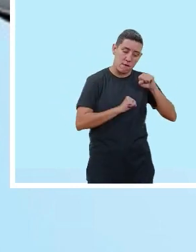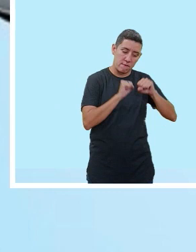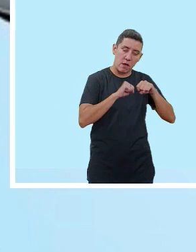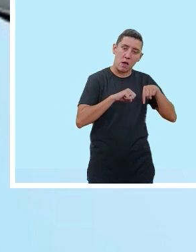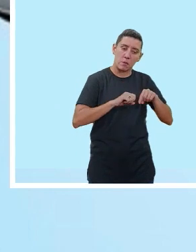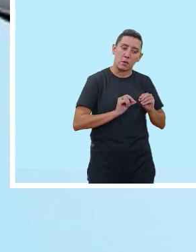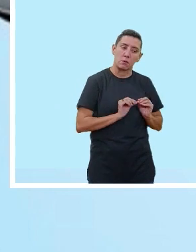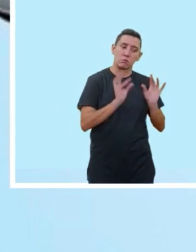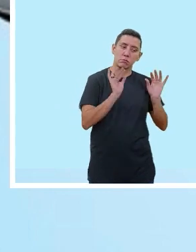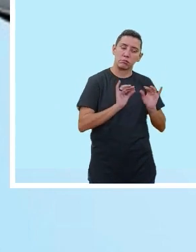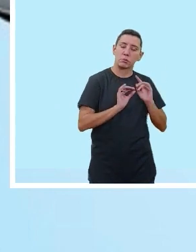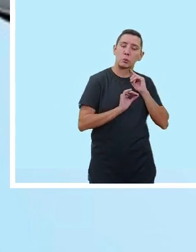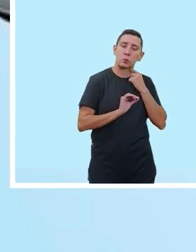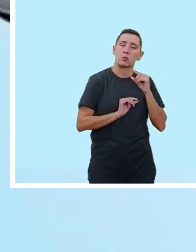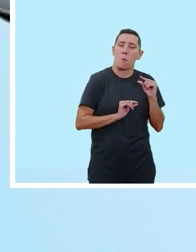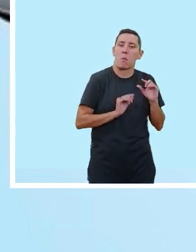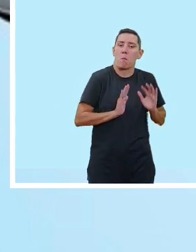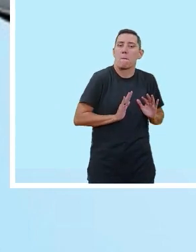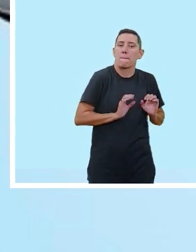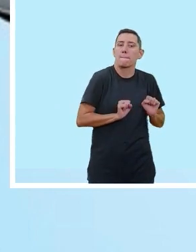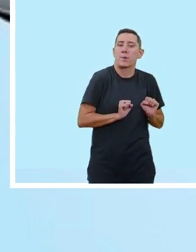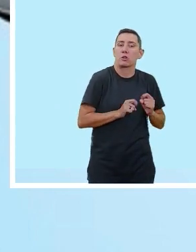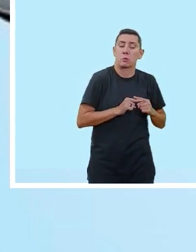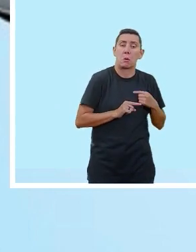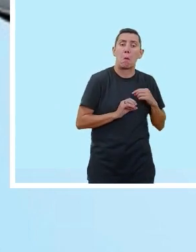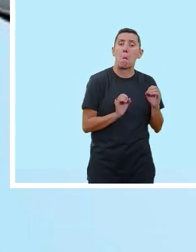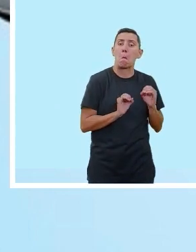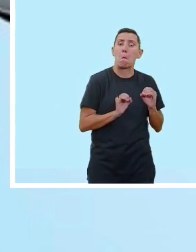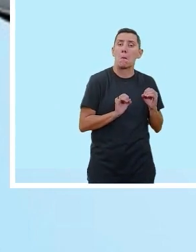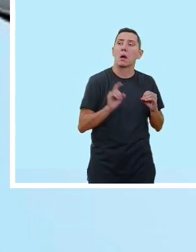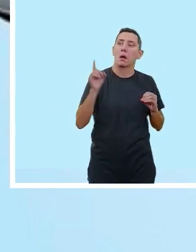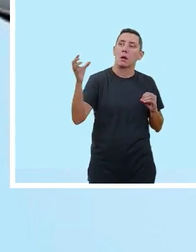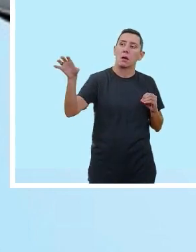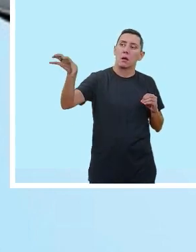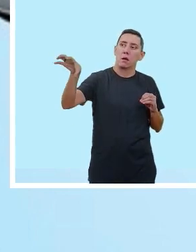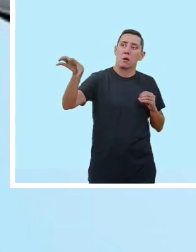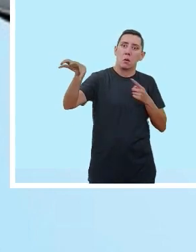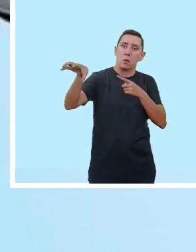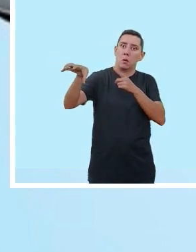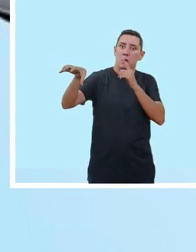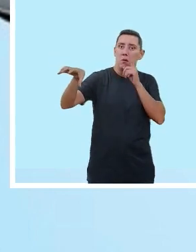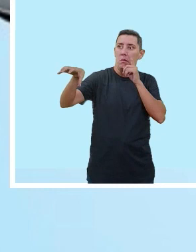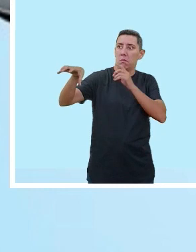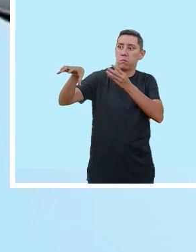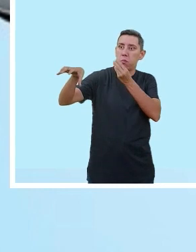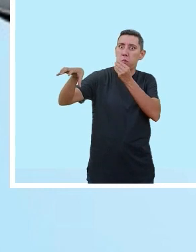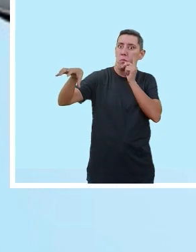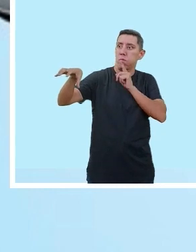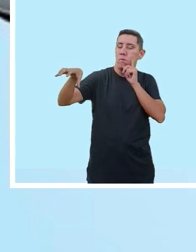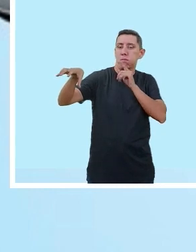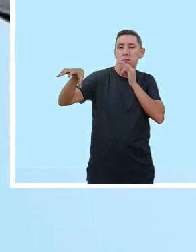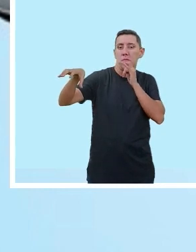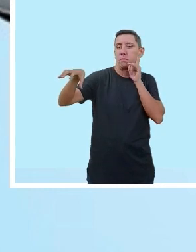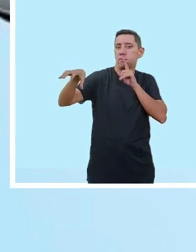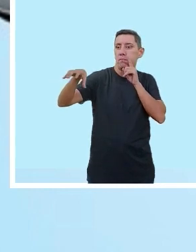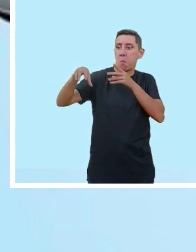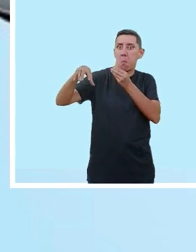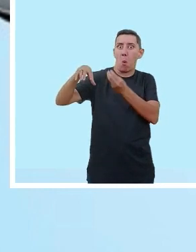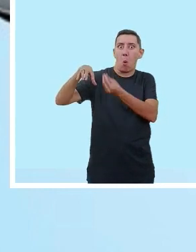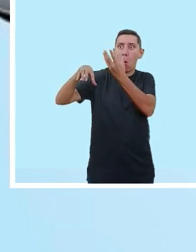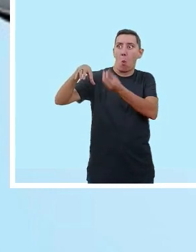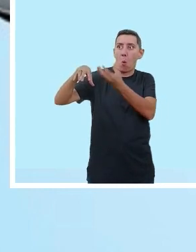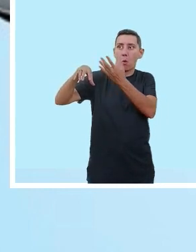esses créditos de carbono, eles permitem com que você aplique em somente uma pequena parte, né,